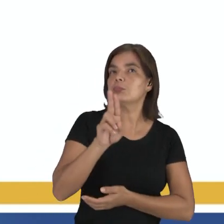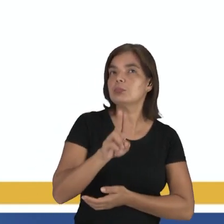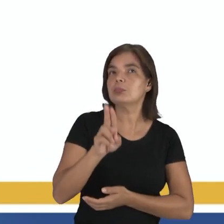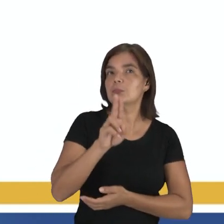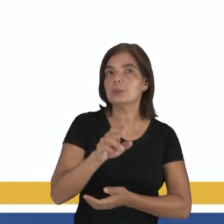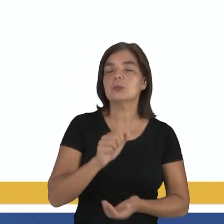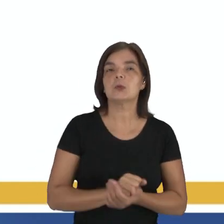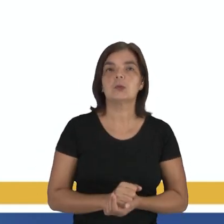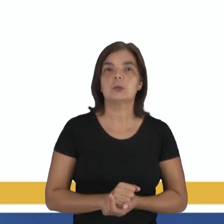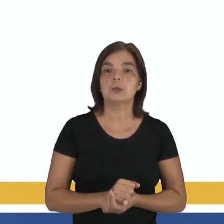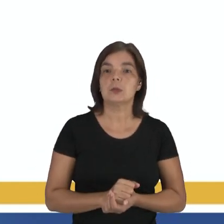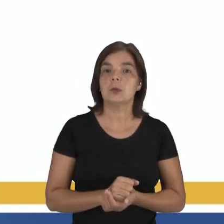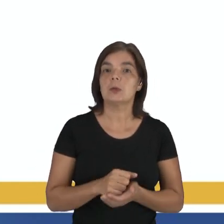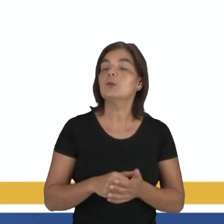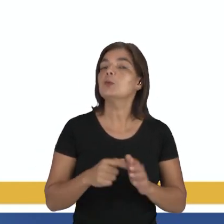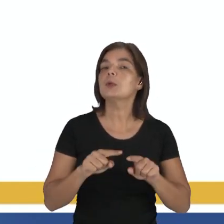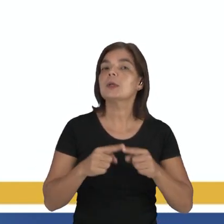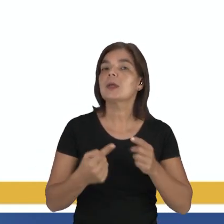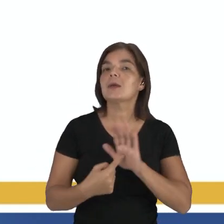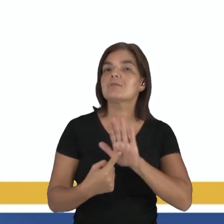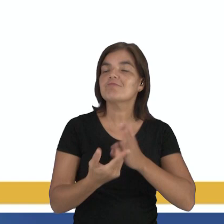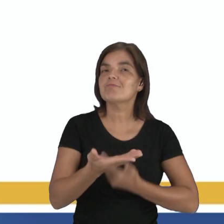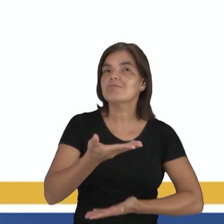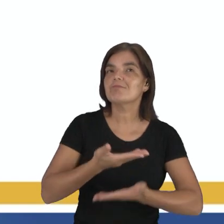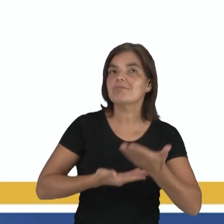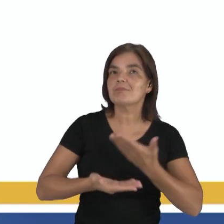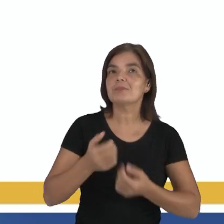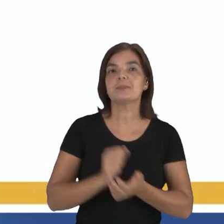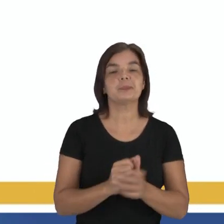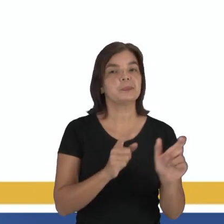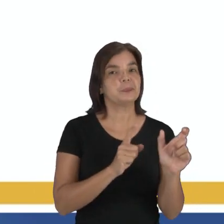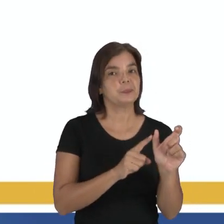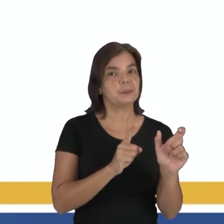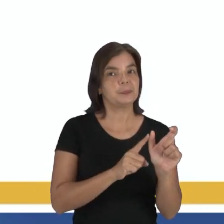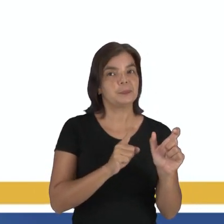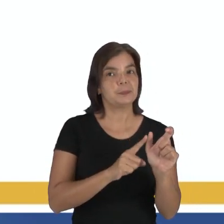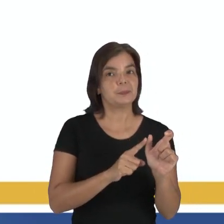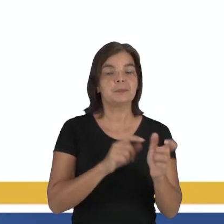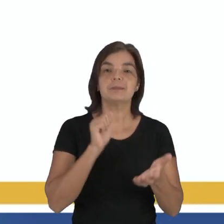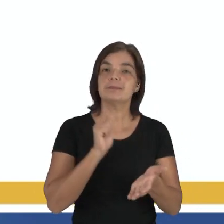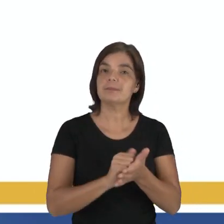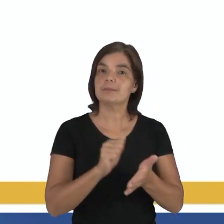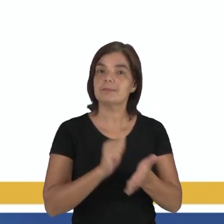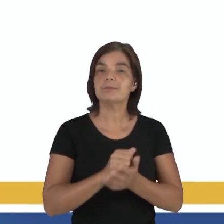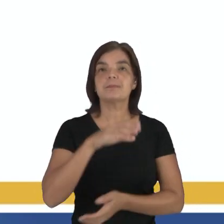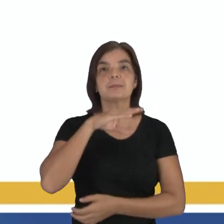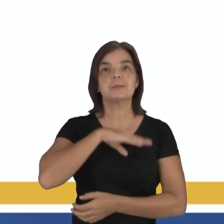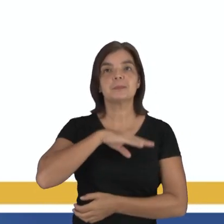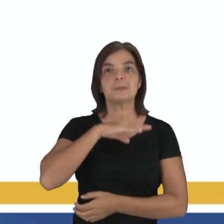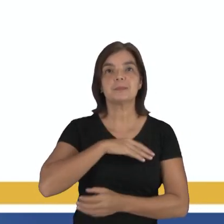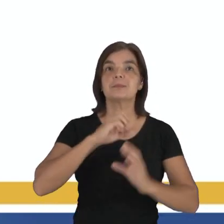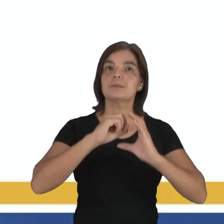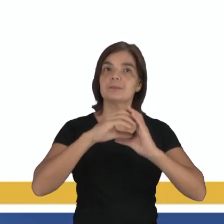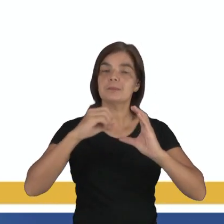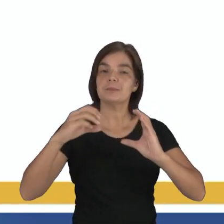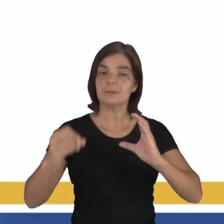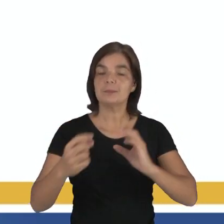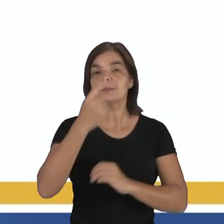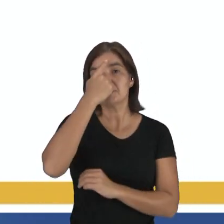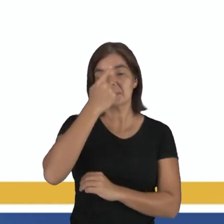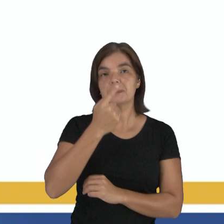utilizam os seguintes recursos na interação. Utilizam palavras em língua portuguesa e